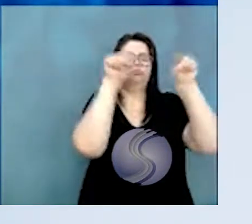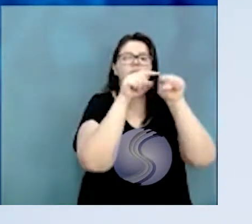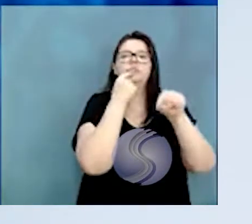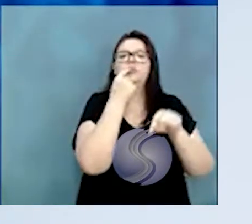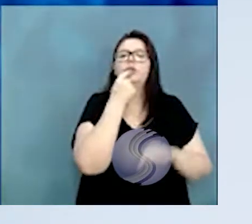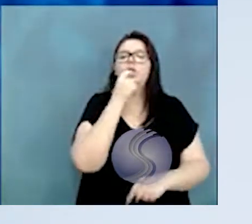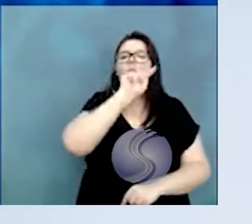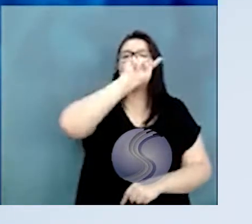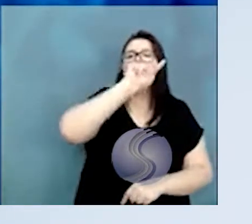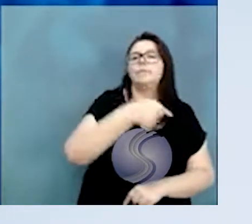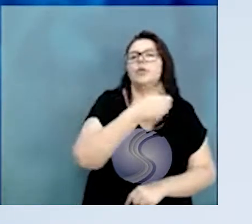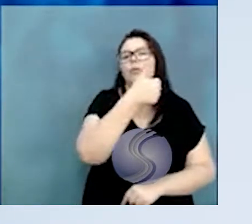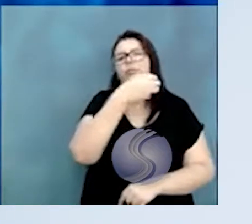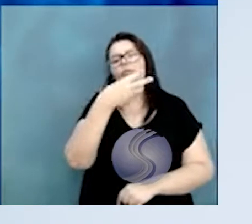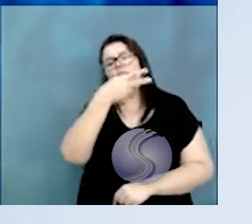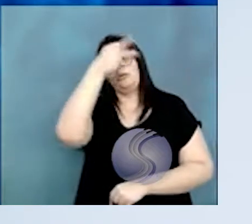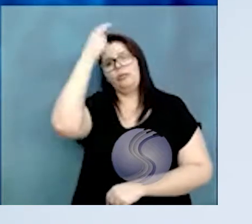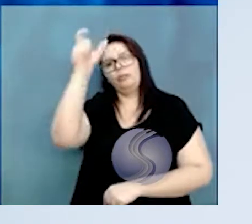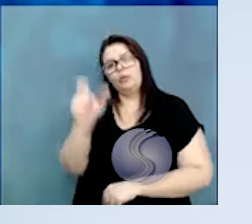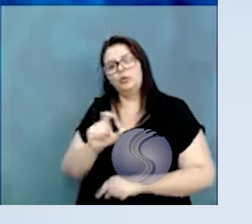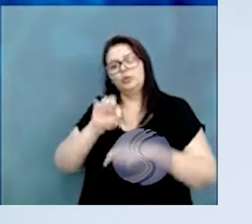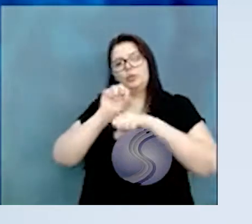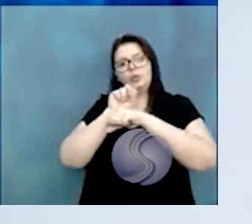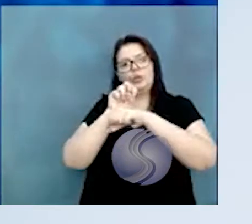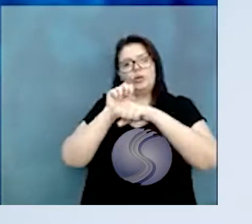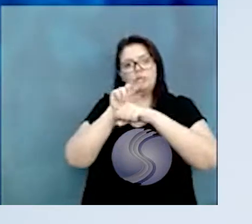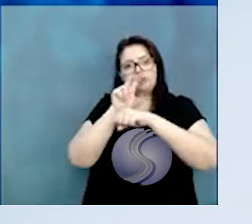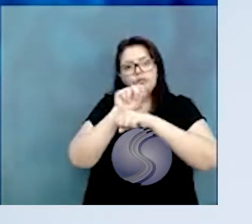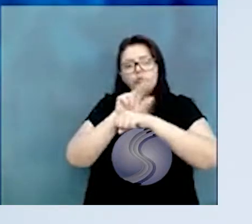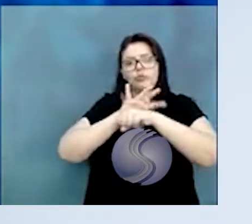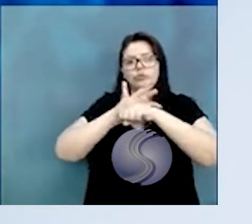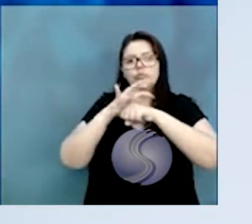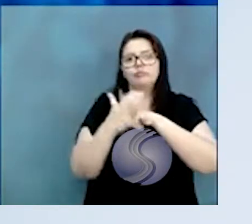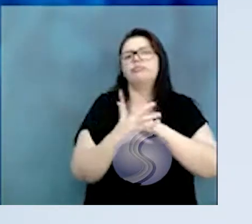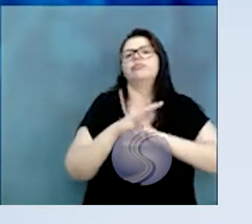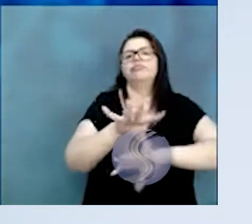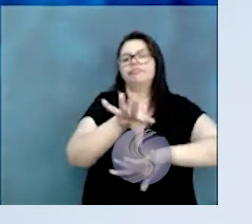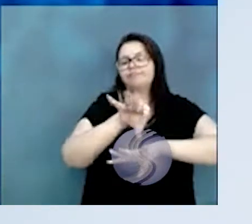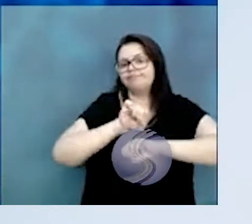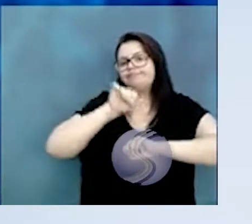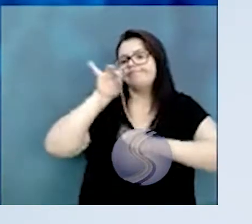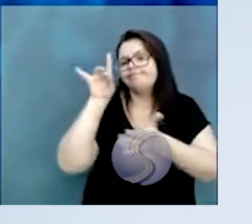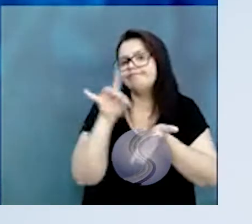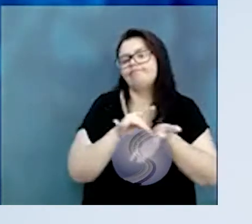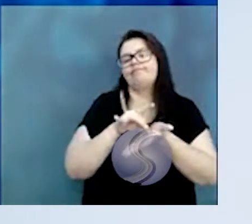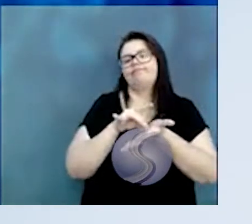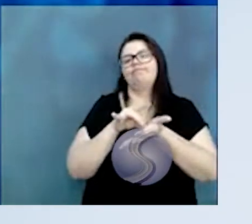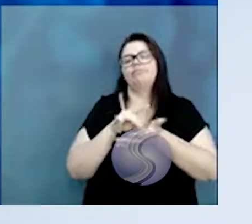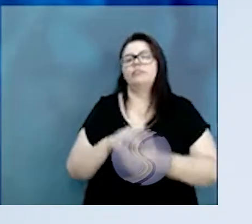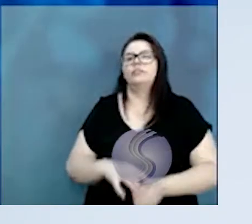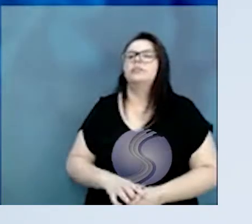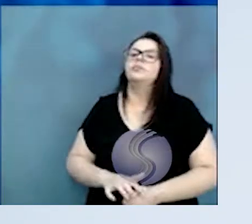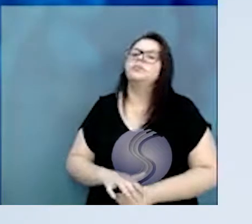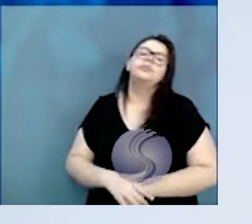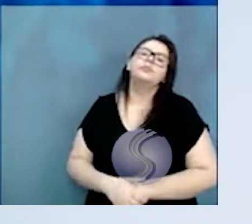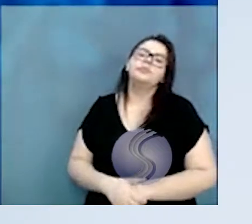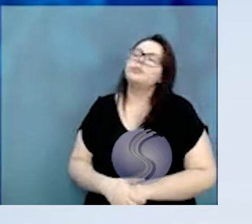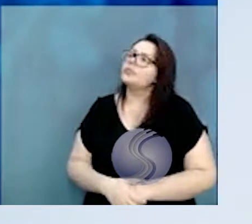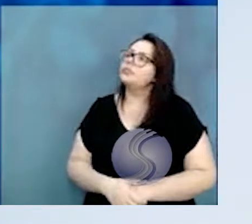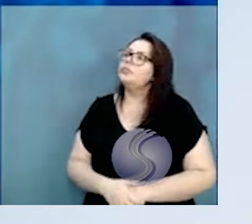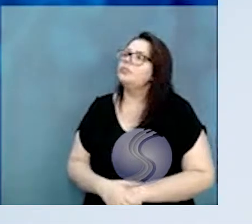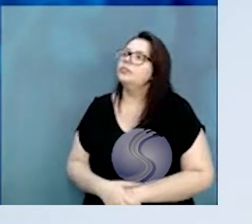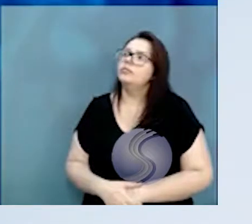né, com os testes positivos aí para Covid-19. A Secretaria de Saúde, como eu acabei de informar,